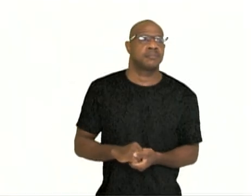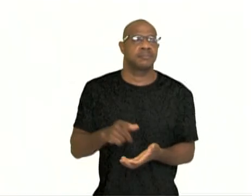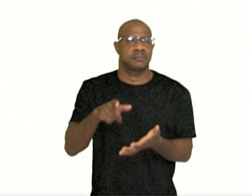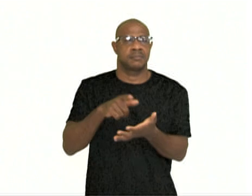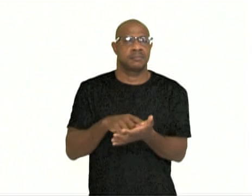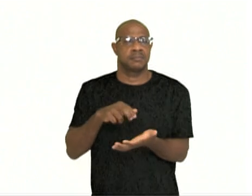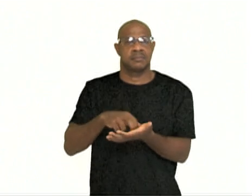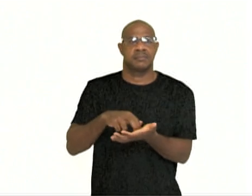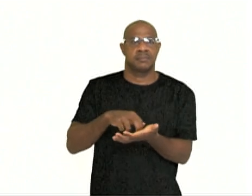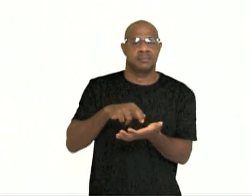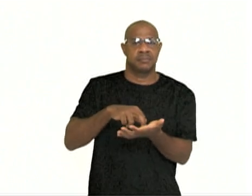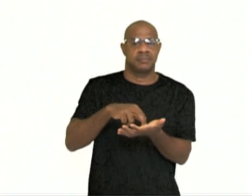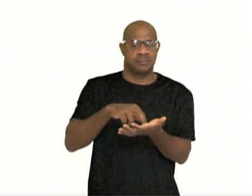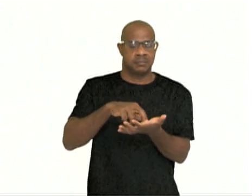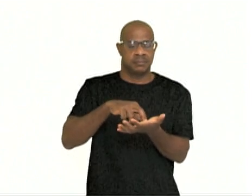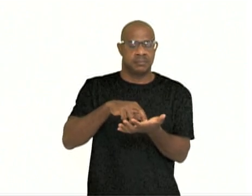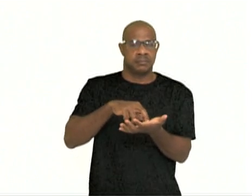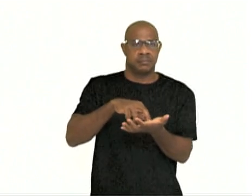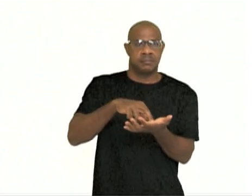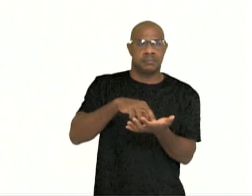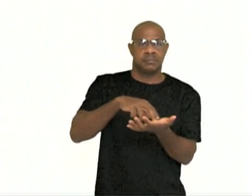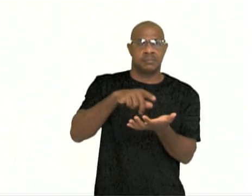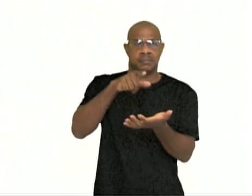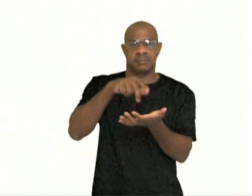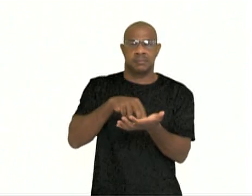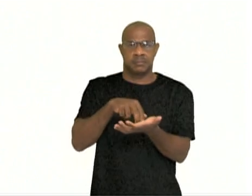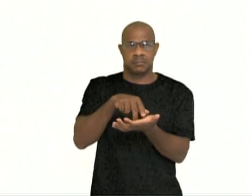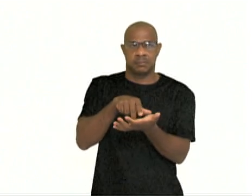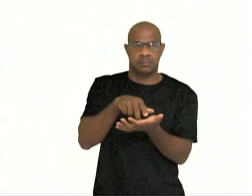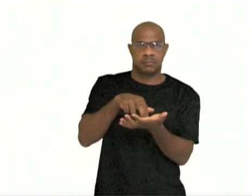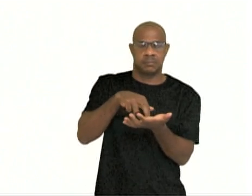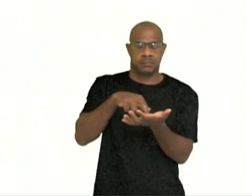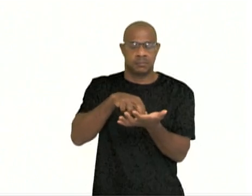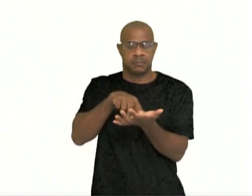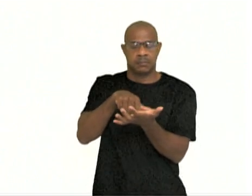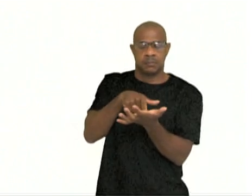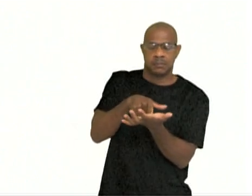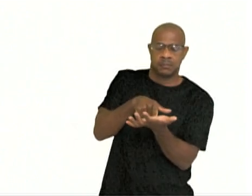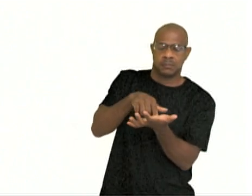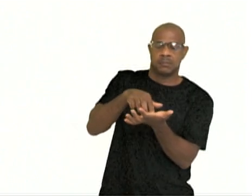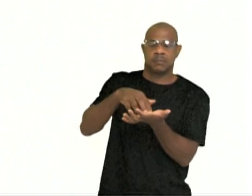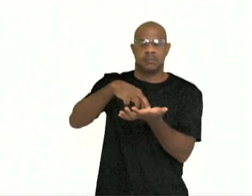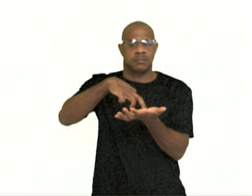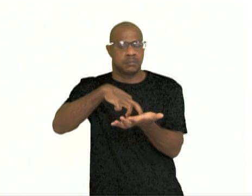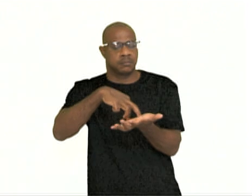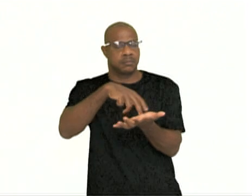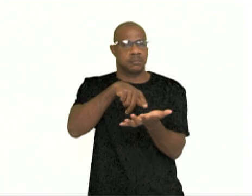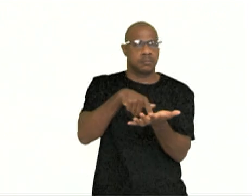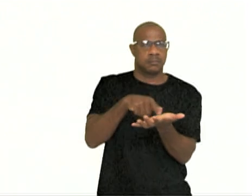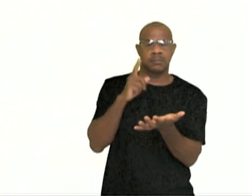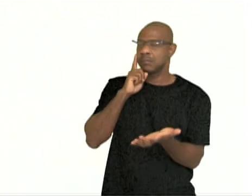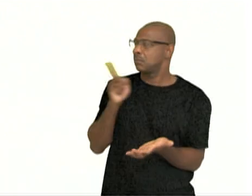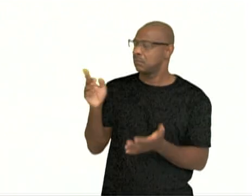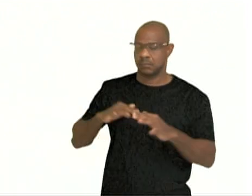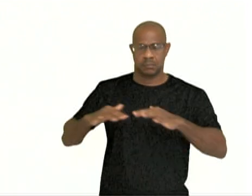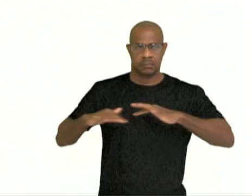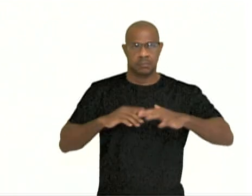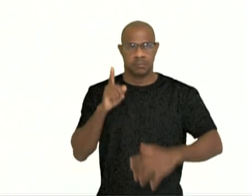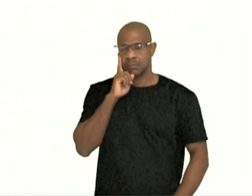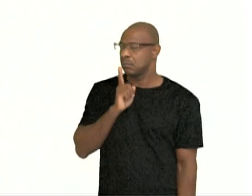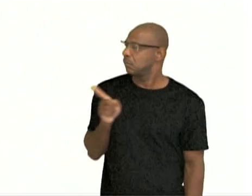para a esquerda, base, recuo para a direita, tá? Então esse é o